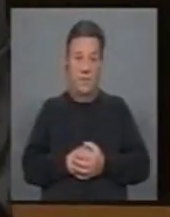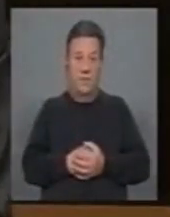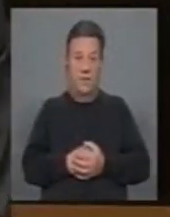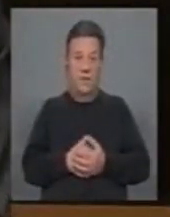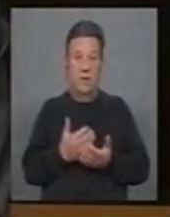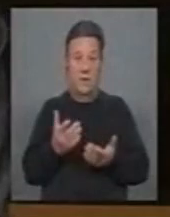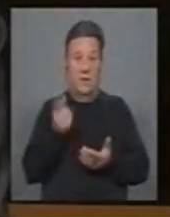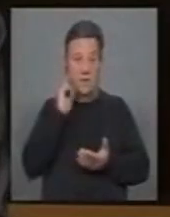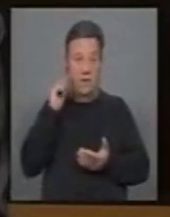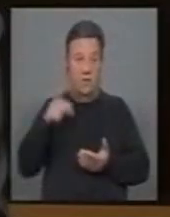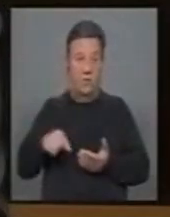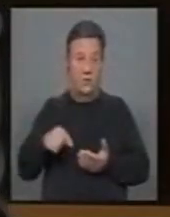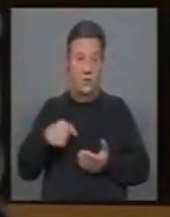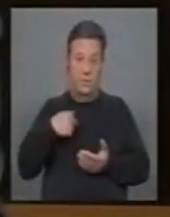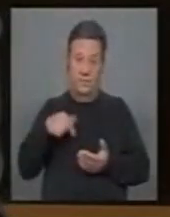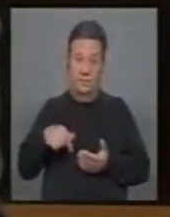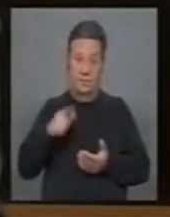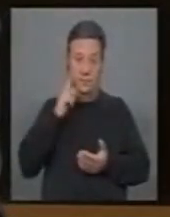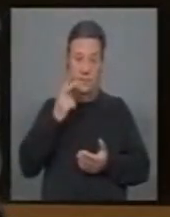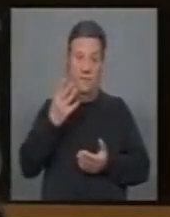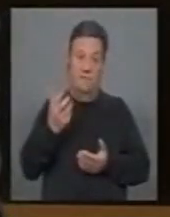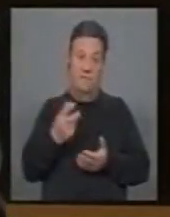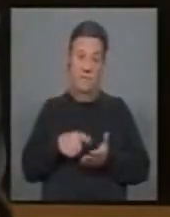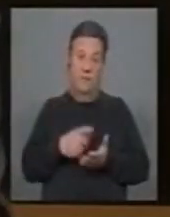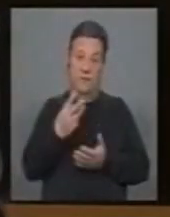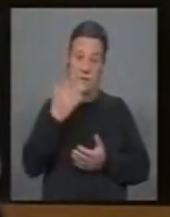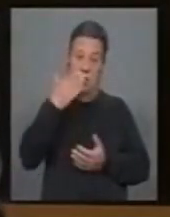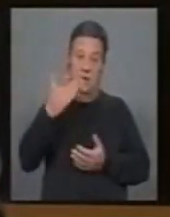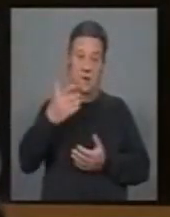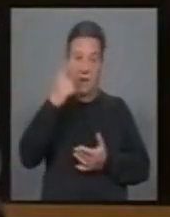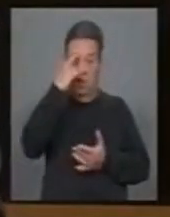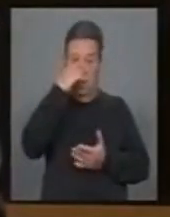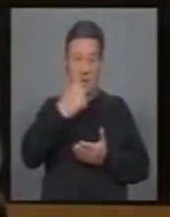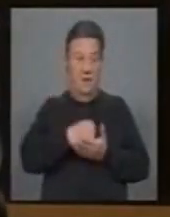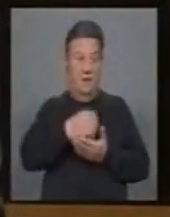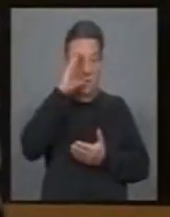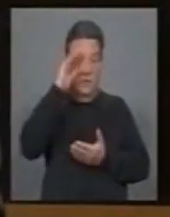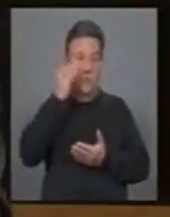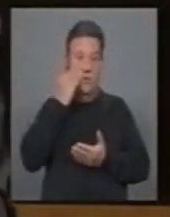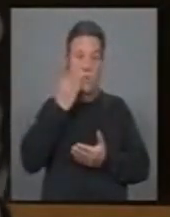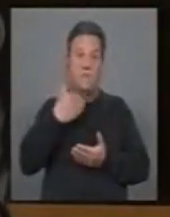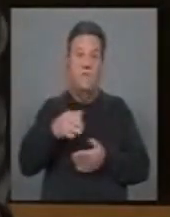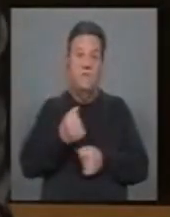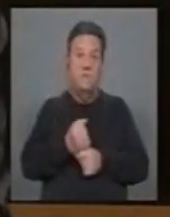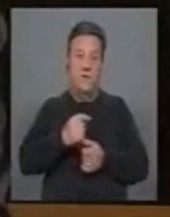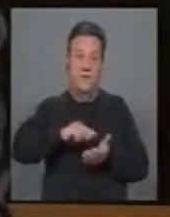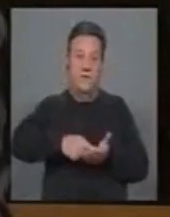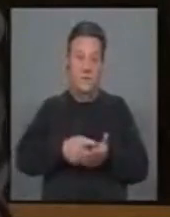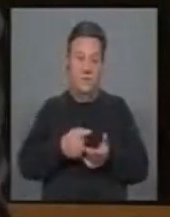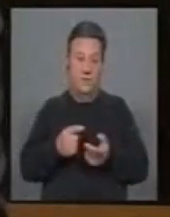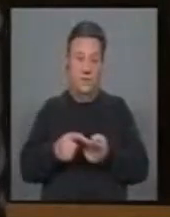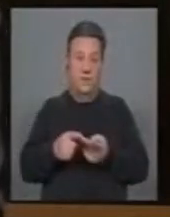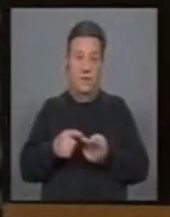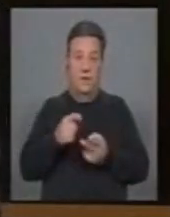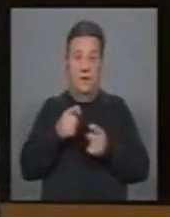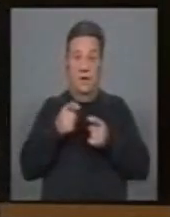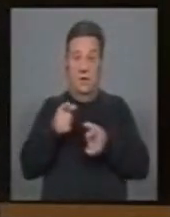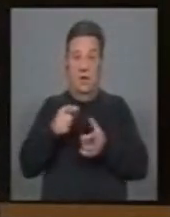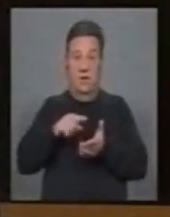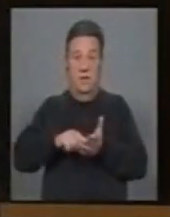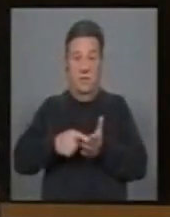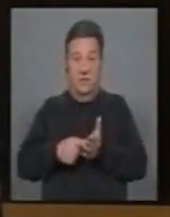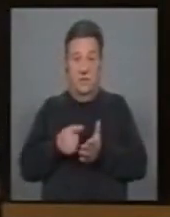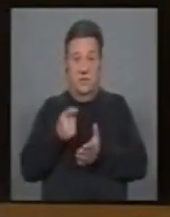EA data de hoje tanto estamos há três dias ninguém sabe como é que vão ser feitos os textos tanto a